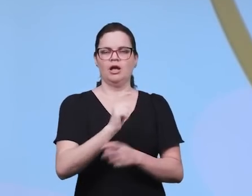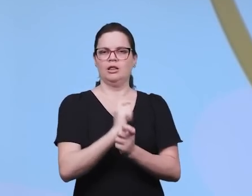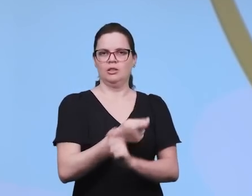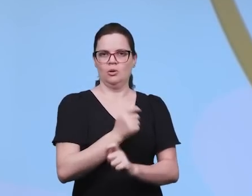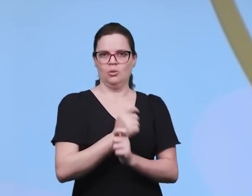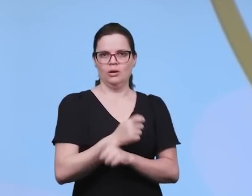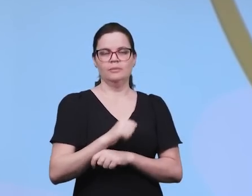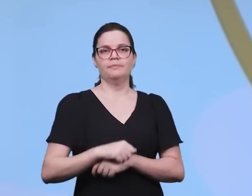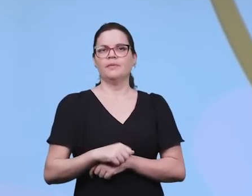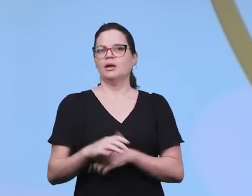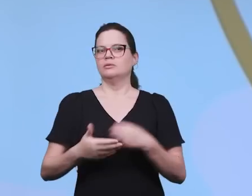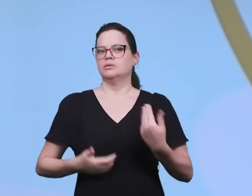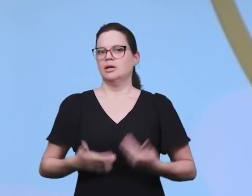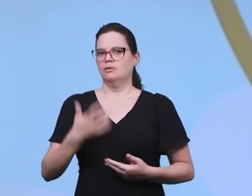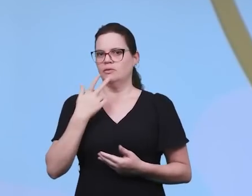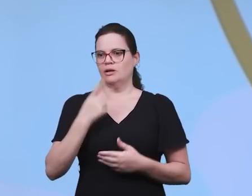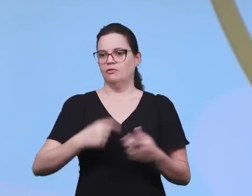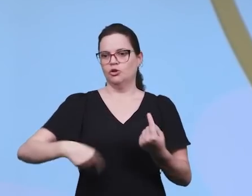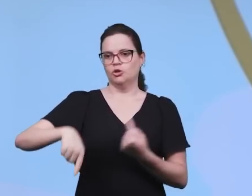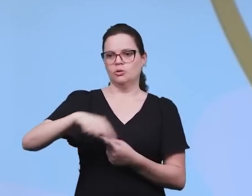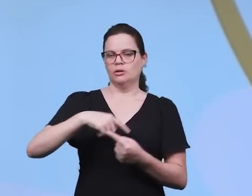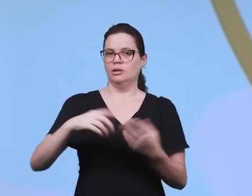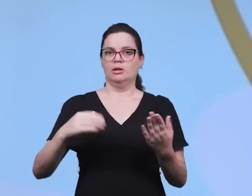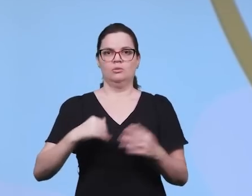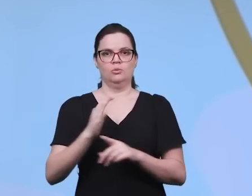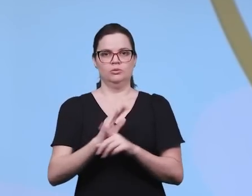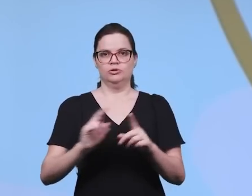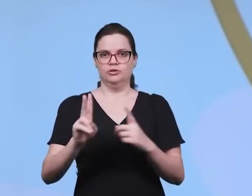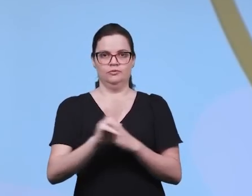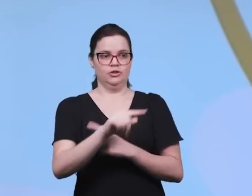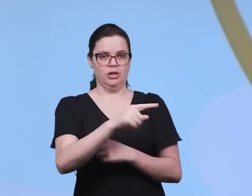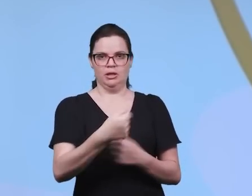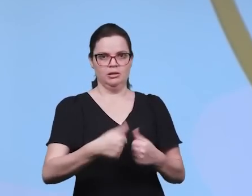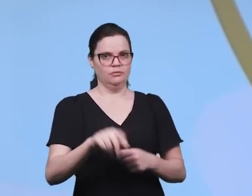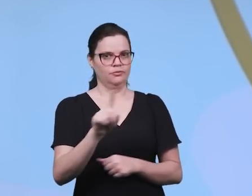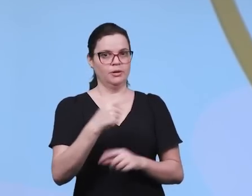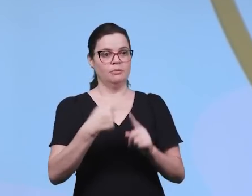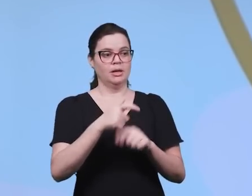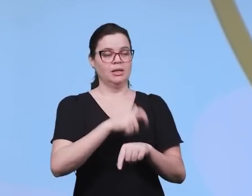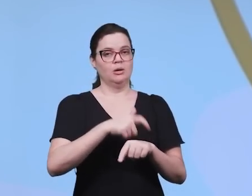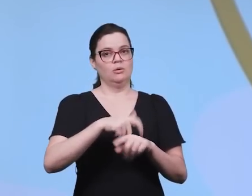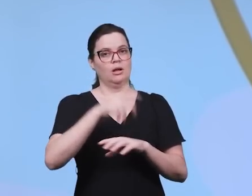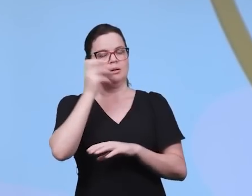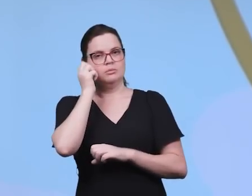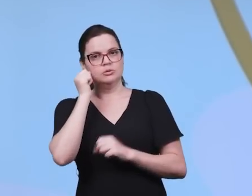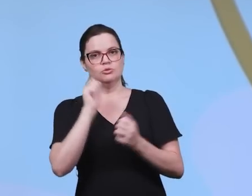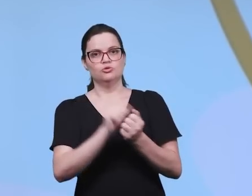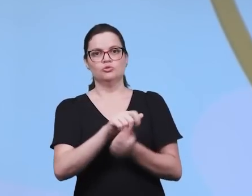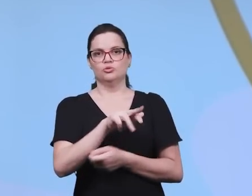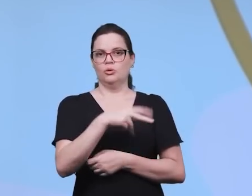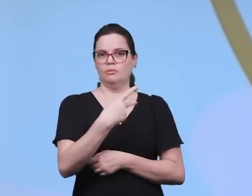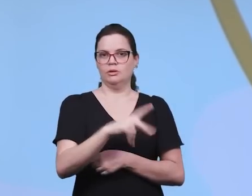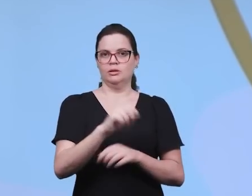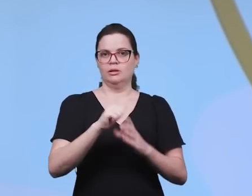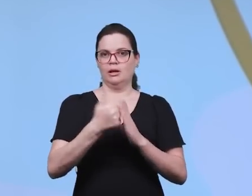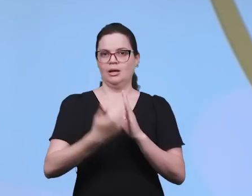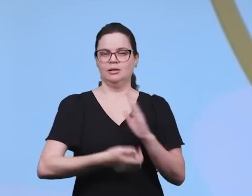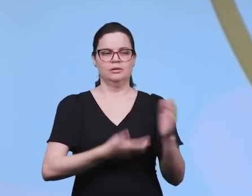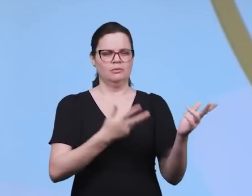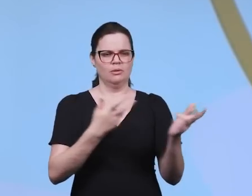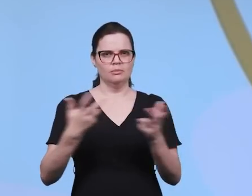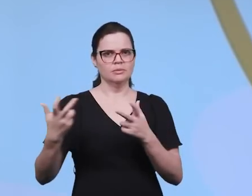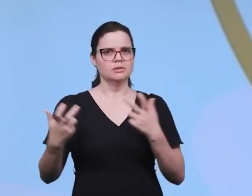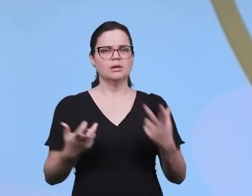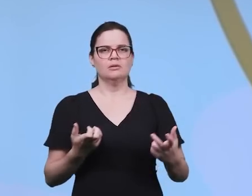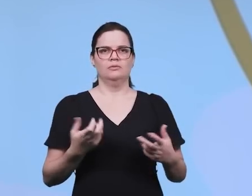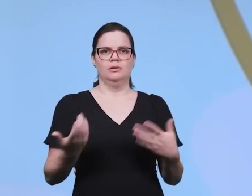tocar. Aí os irmãos falam assim, vamos fazer uma vigília. Ele não fica para a vigília porque tem um horário de dormir. Ele e o irmão dele têm características, então a gente vai observando e